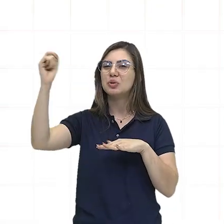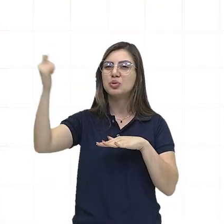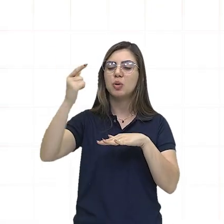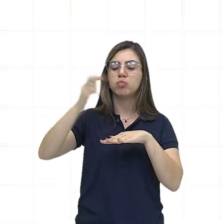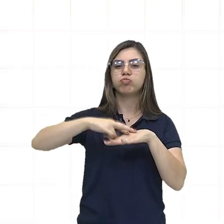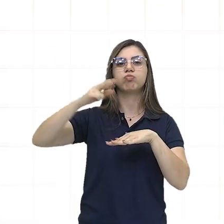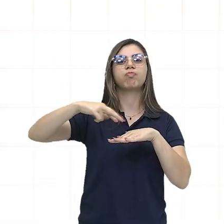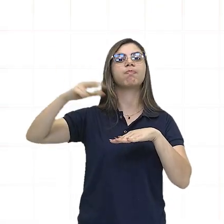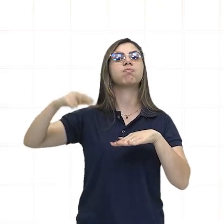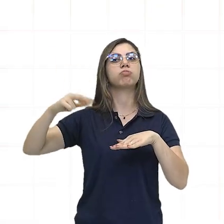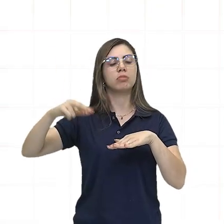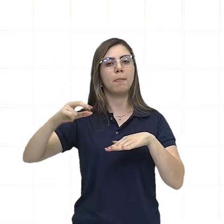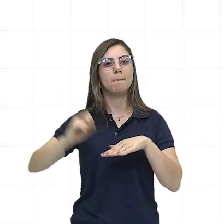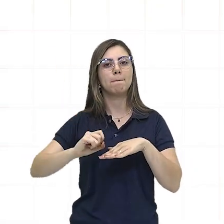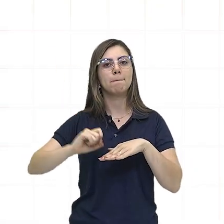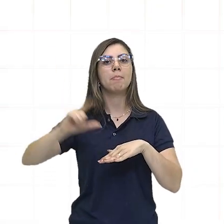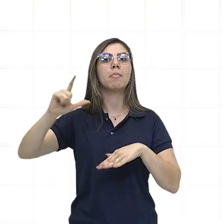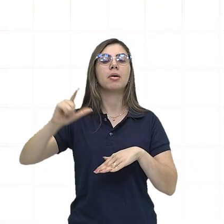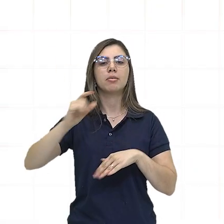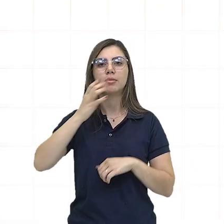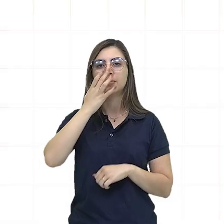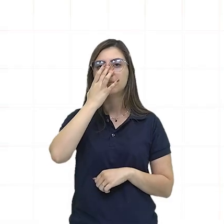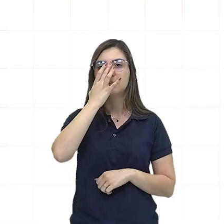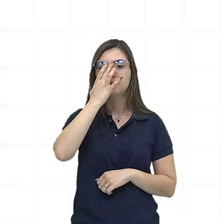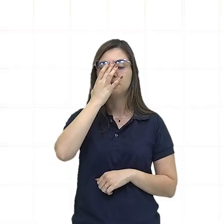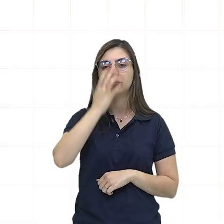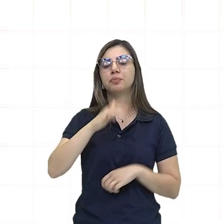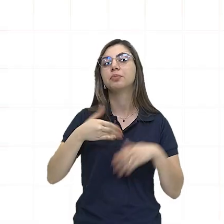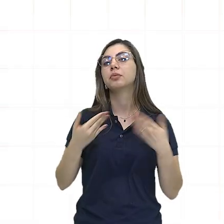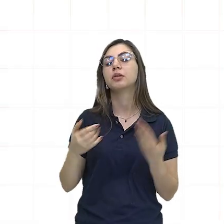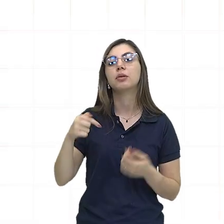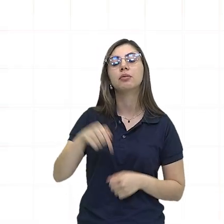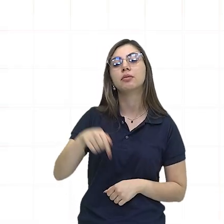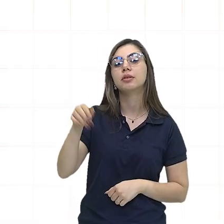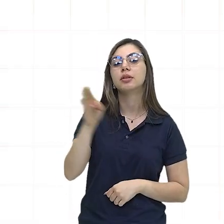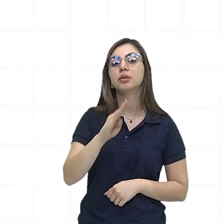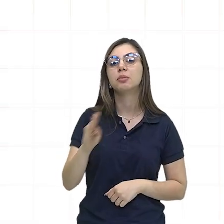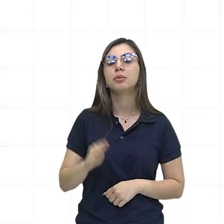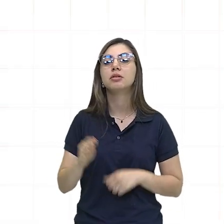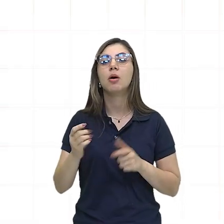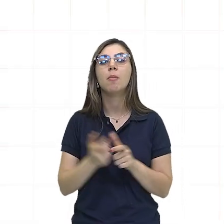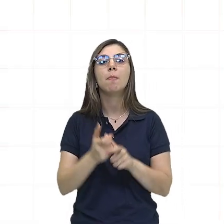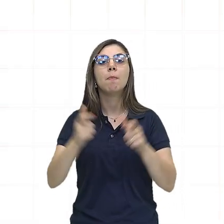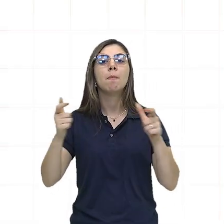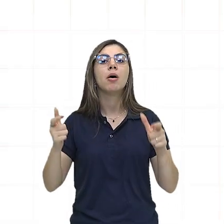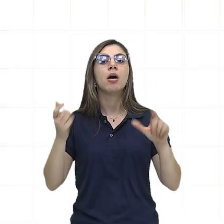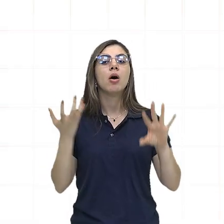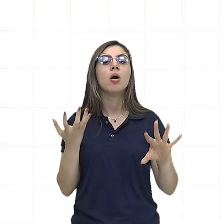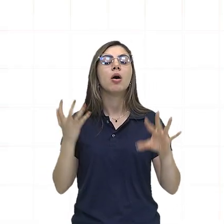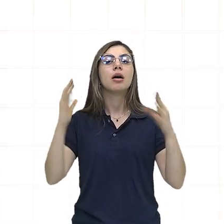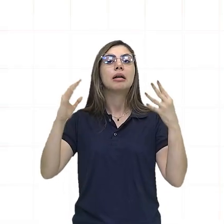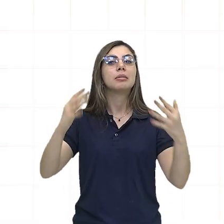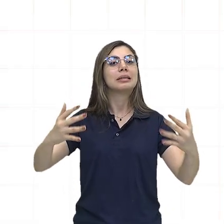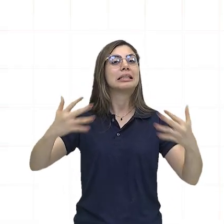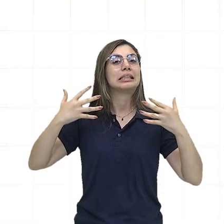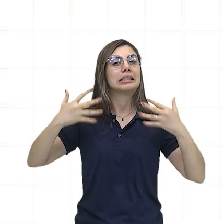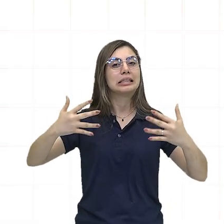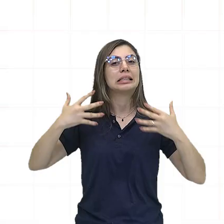maior radiação solar. Por isso, no território brasileiro, predominam